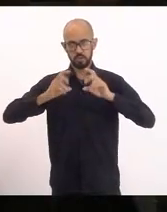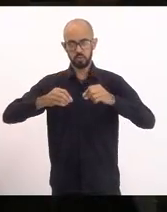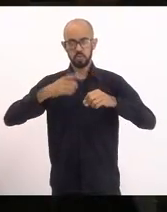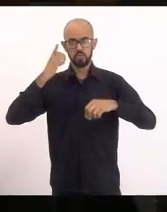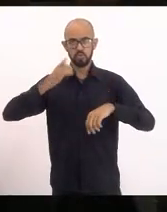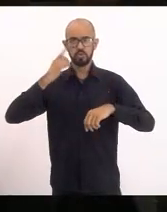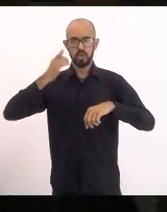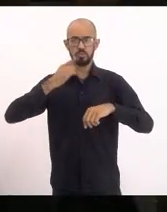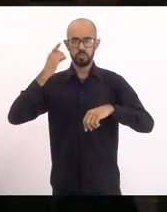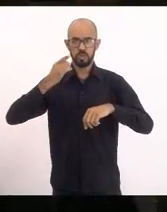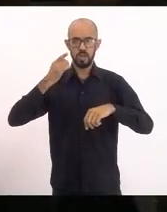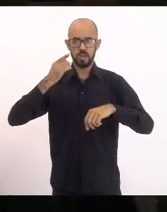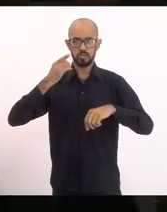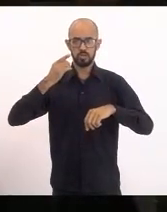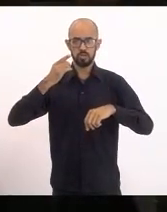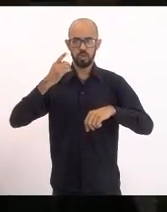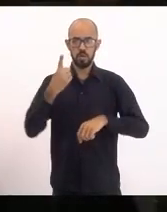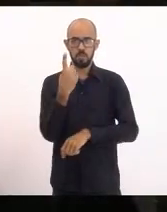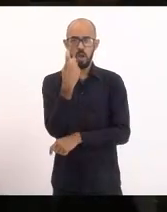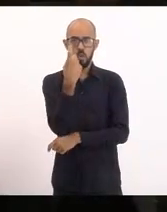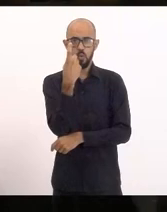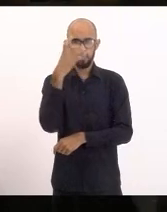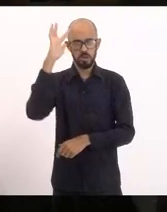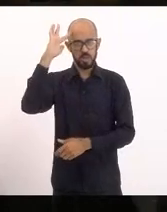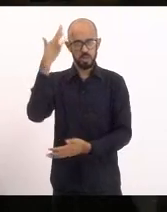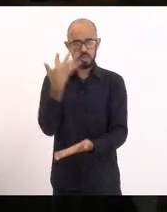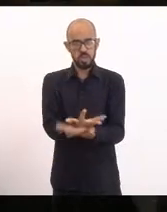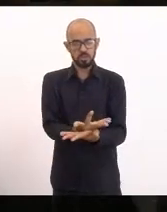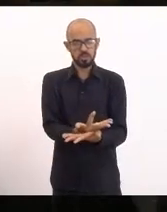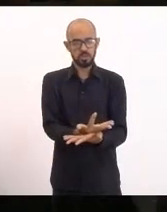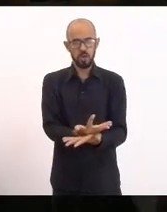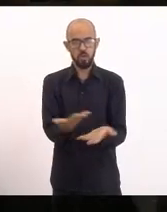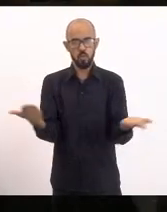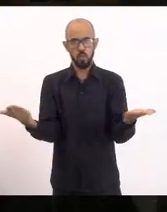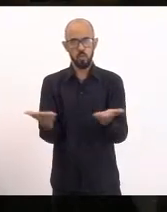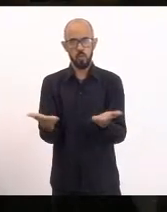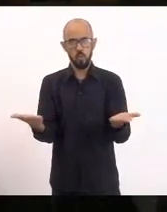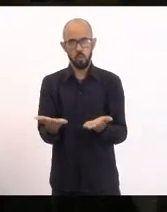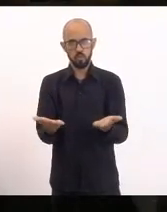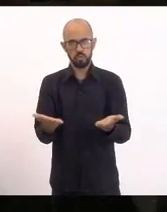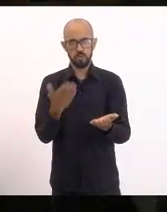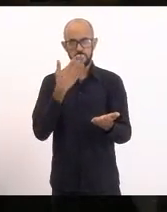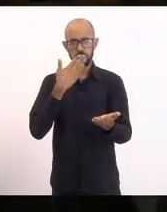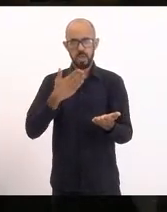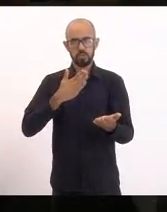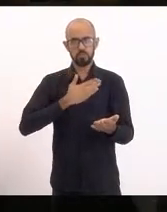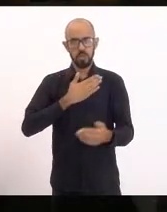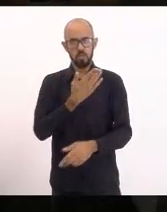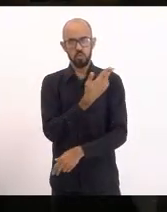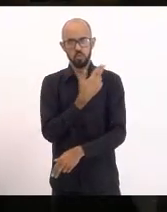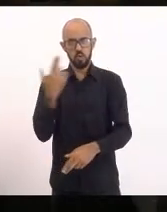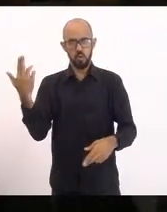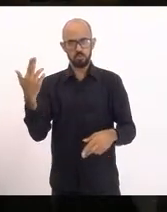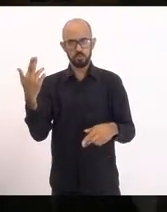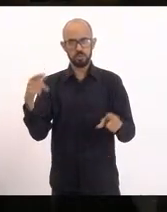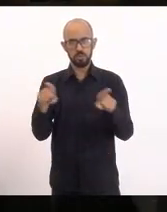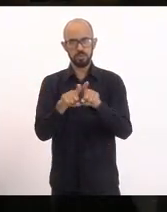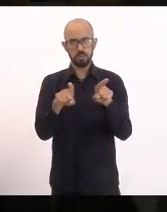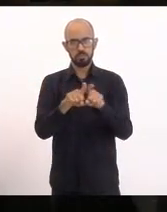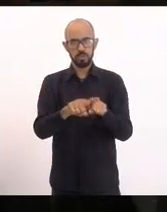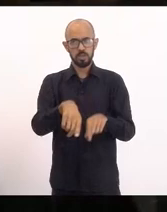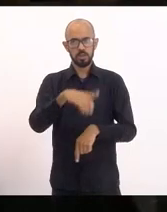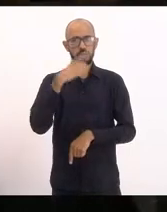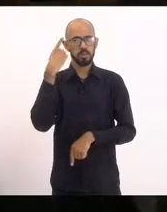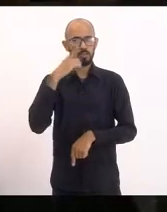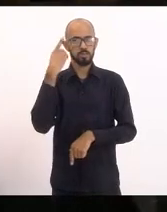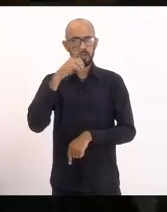deputados a uma única decisão no dia de hoje. E conclamo em meu nome, conclamo em nome da deputada